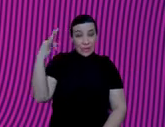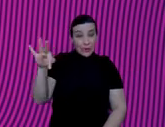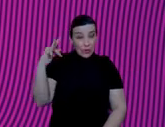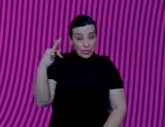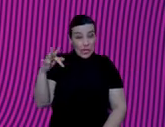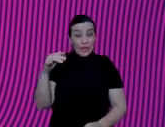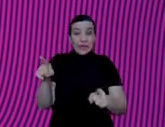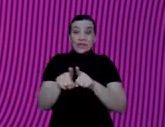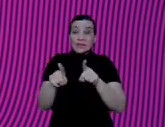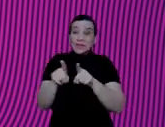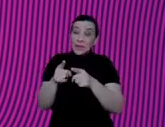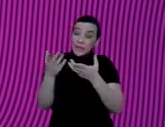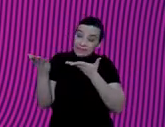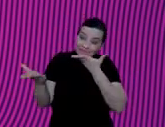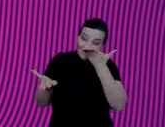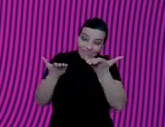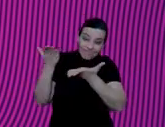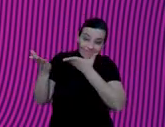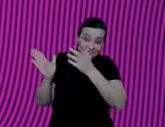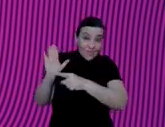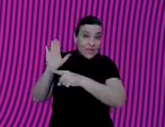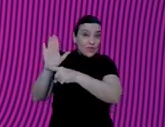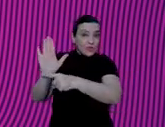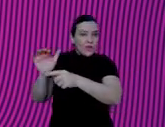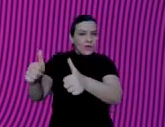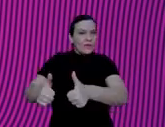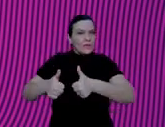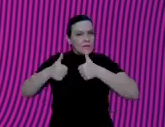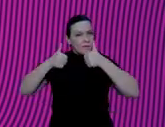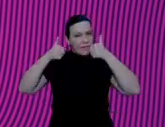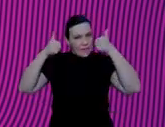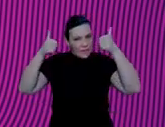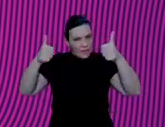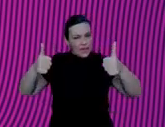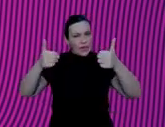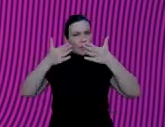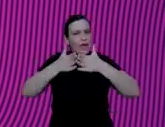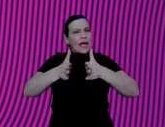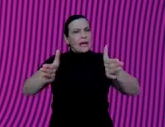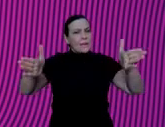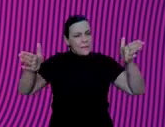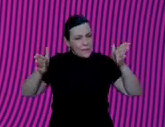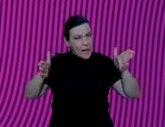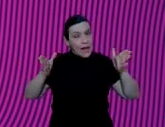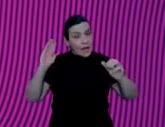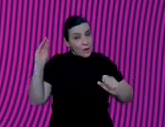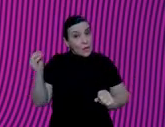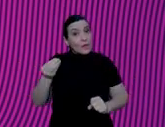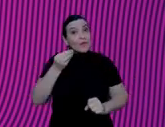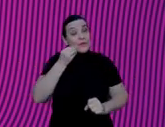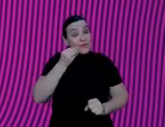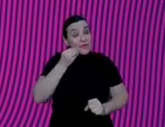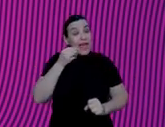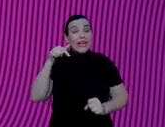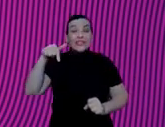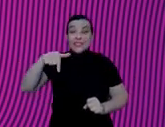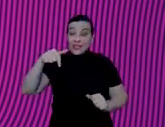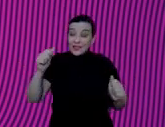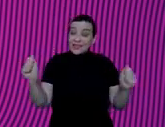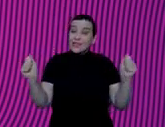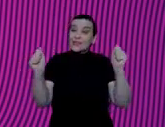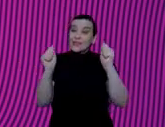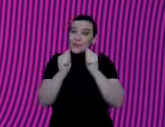que está no meu consultório, mas de uma maneira um pouco mais ampla, e tive essa oportunidade aqui, junto ao Grupo Américas,